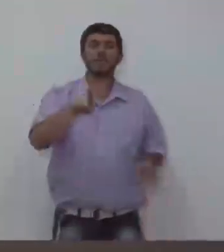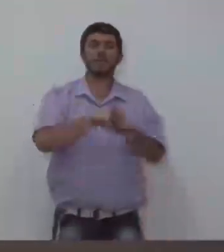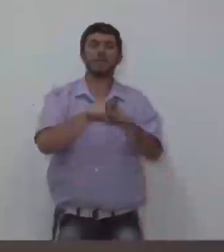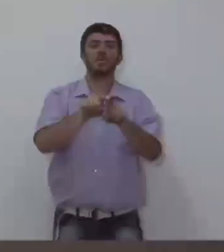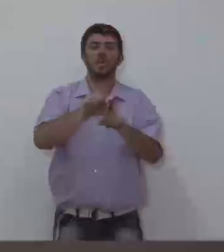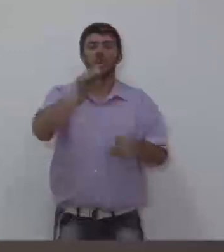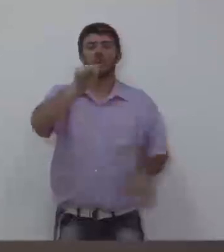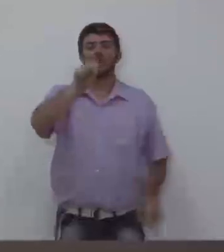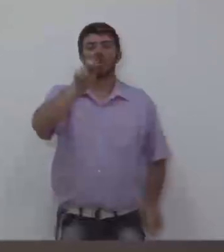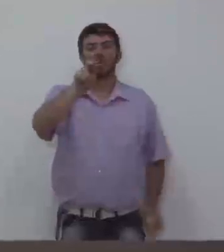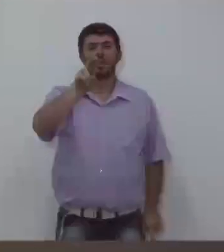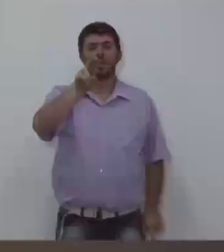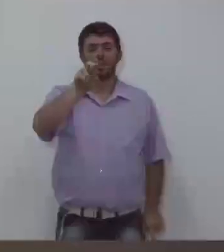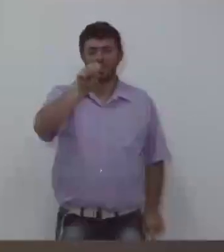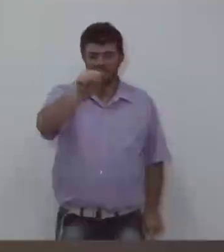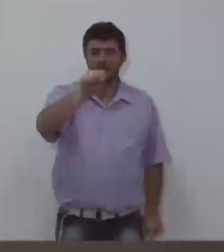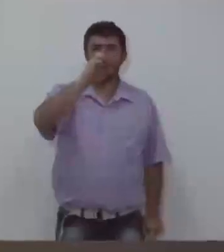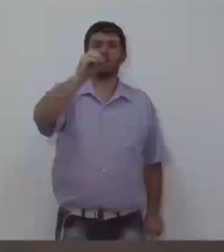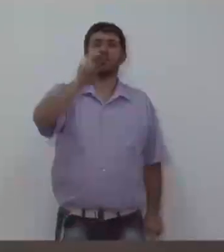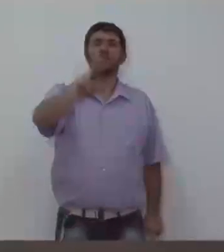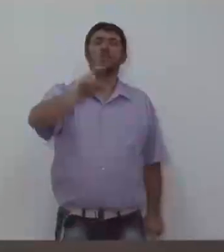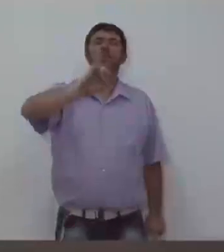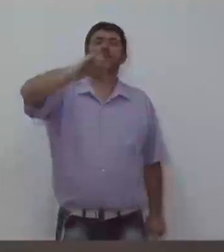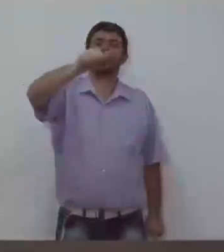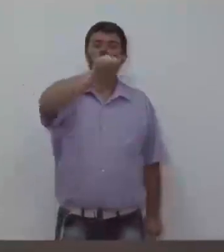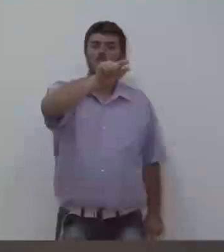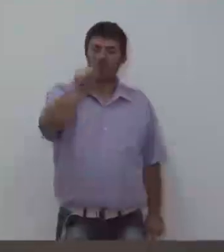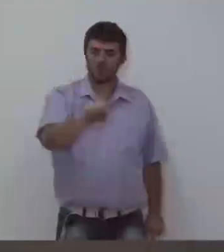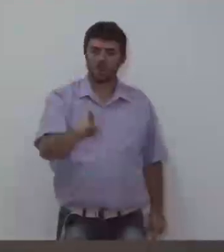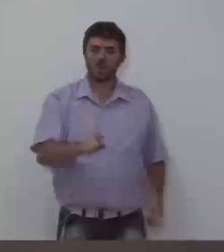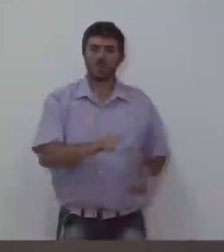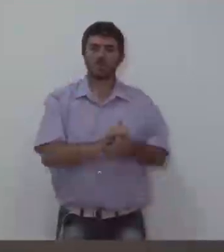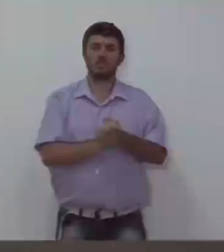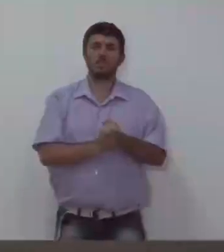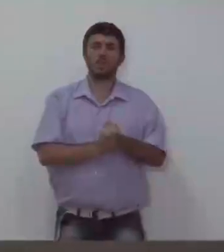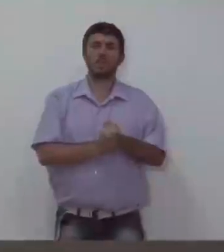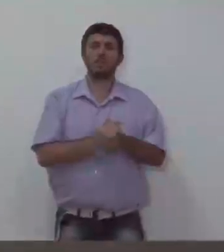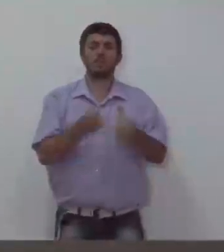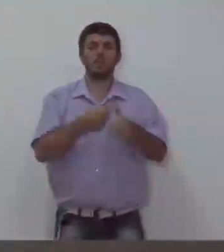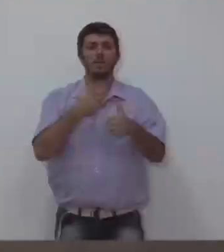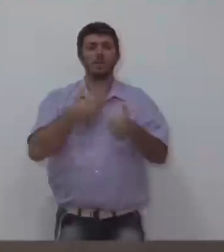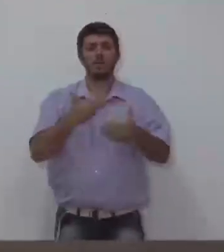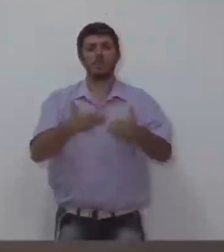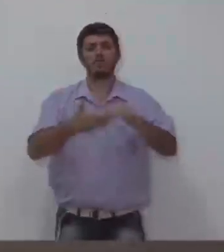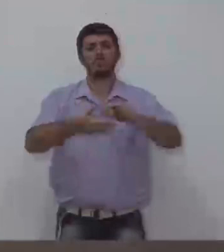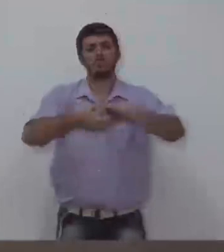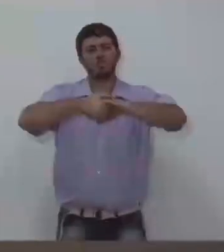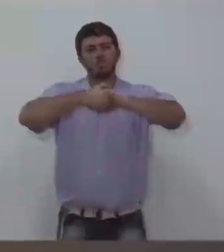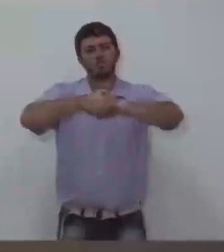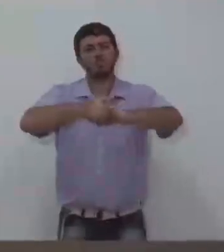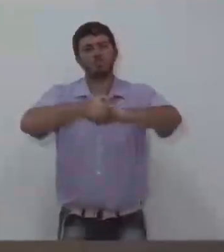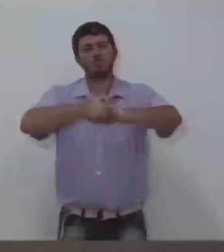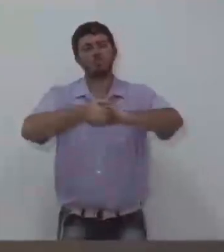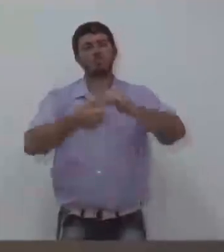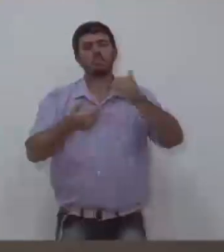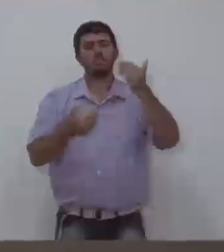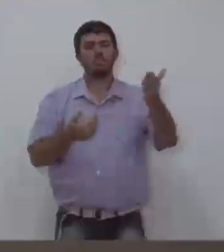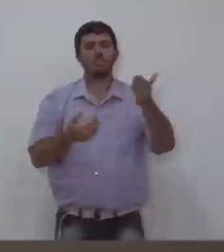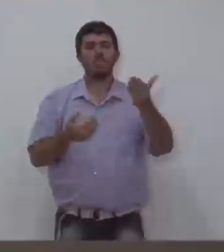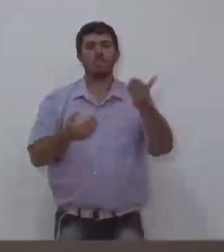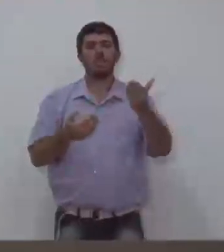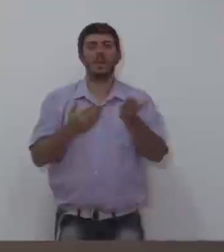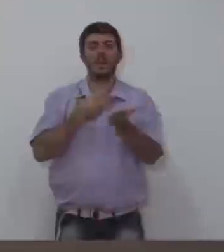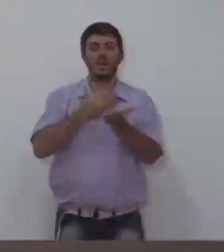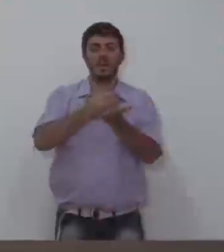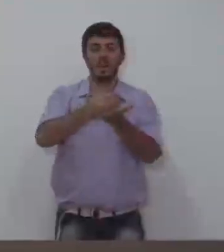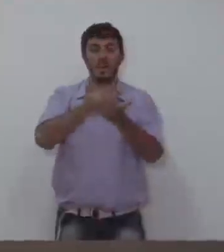eu gostaria de cumprimentar essa casa, porque no início dessa sessão hoje tivemos momentos festivos com